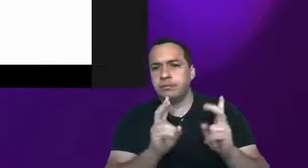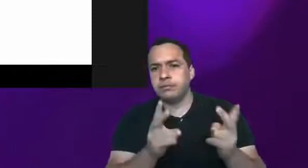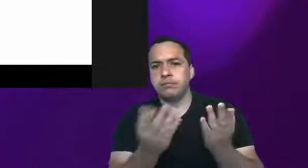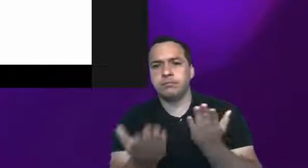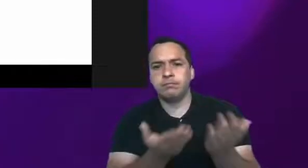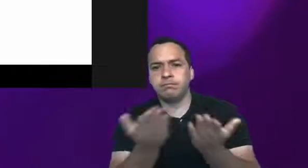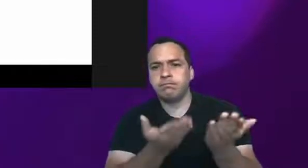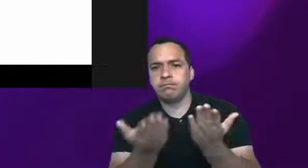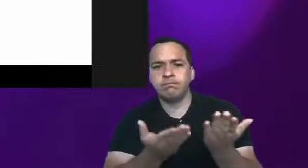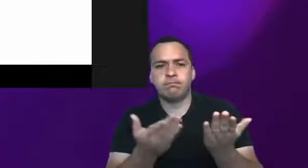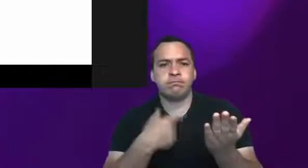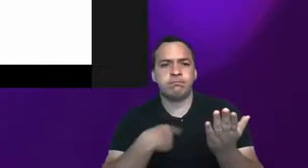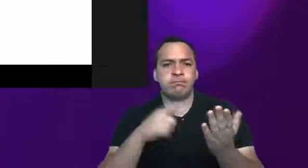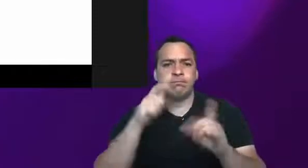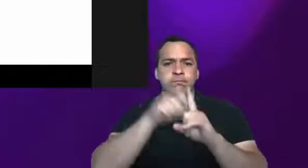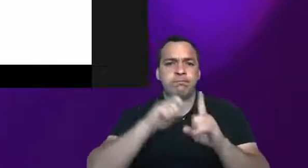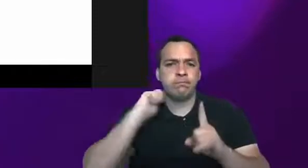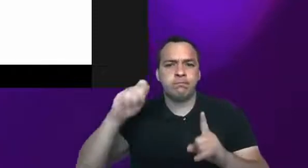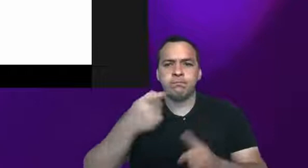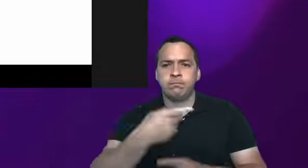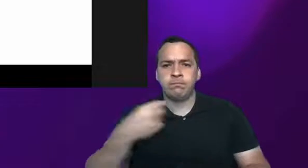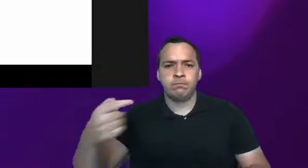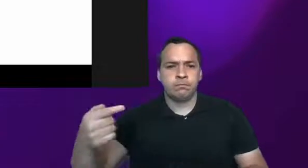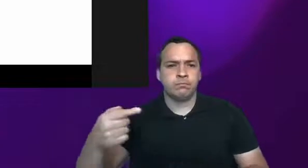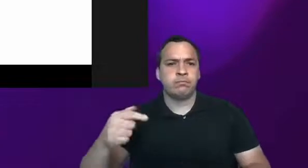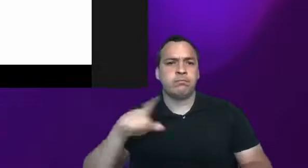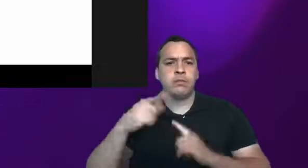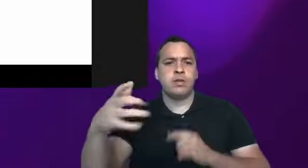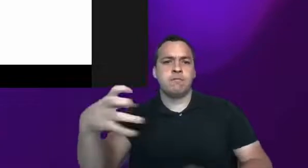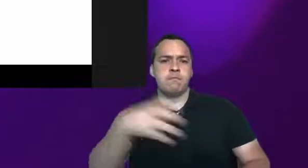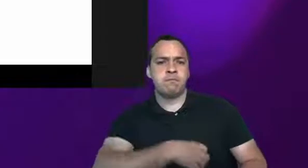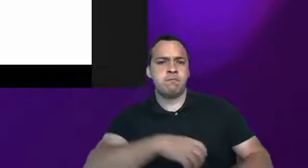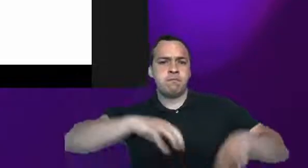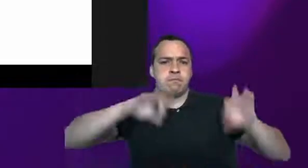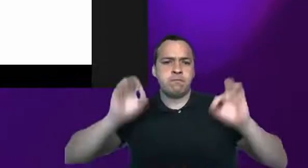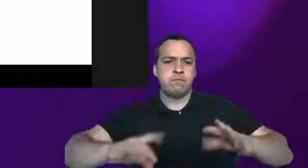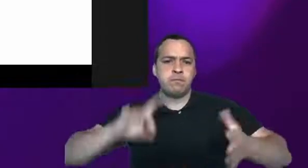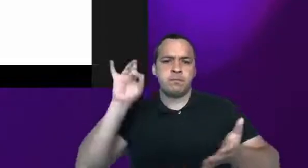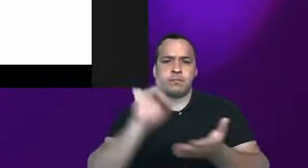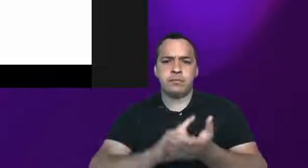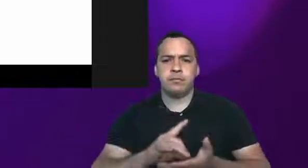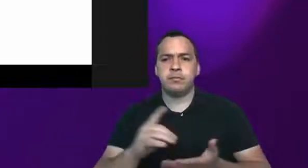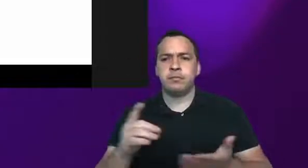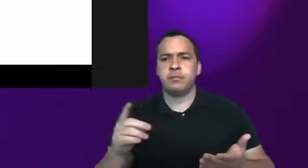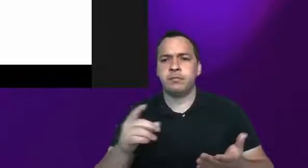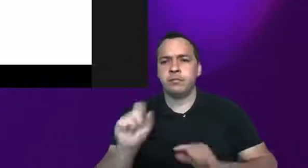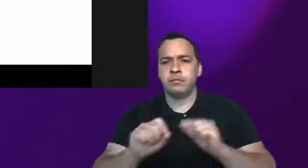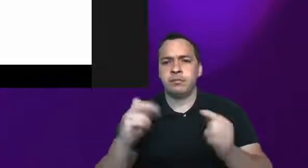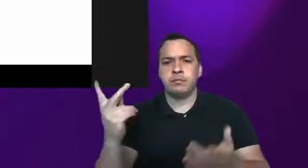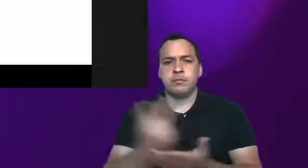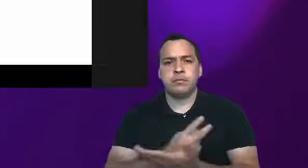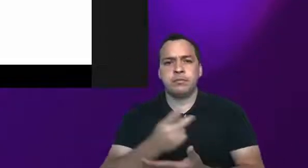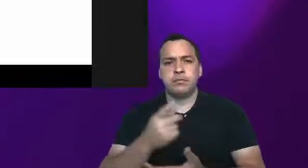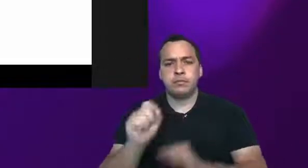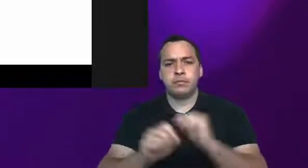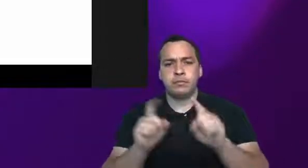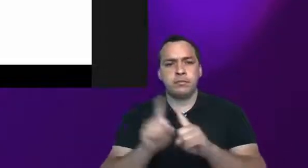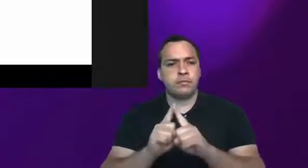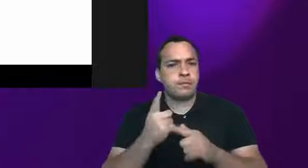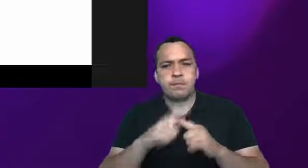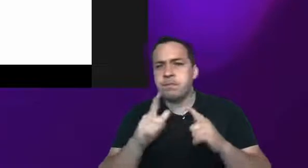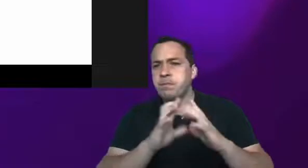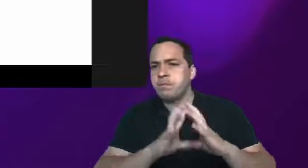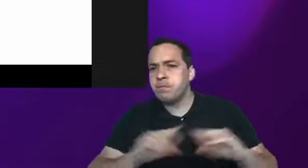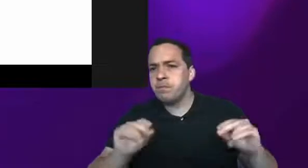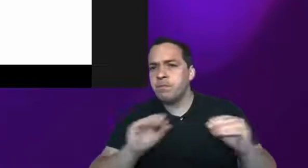abril de 2007 a doente é transplantada. Ora, esta doente teve um pós-operatório sem intercorrências, a